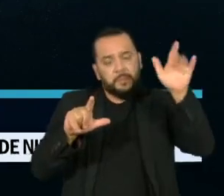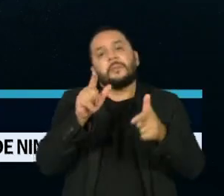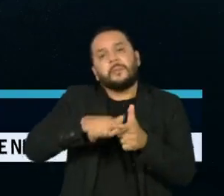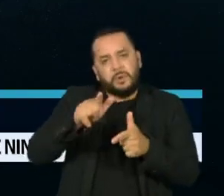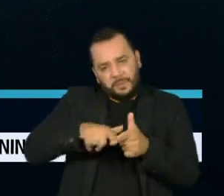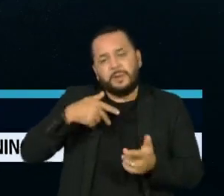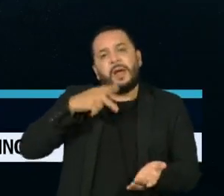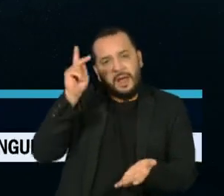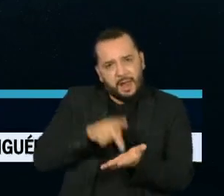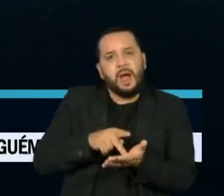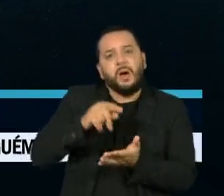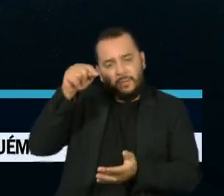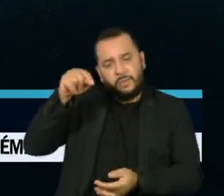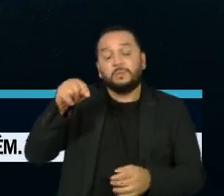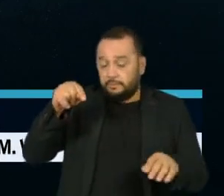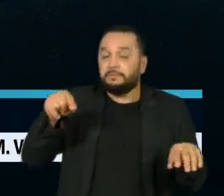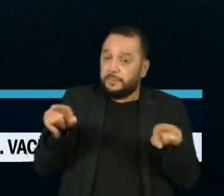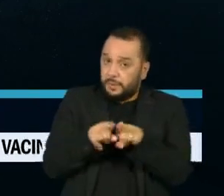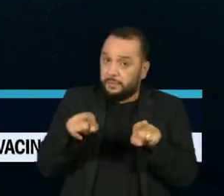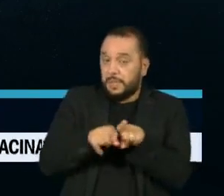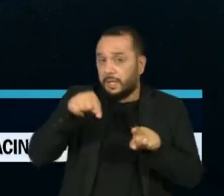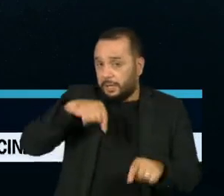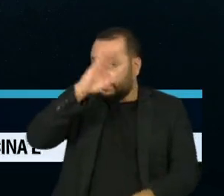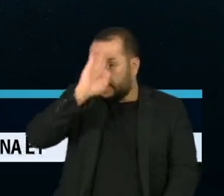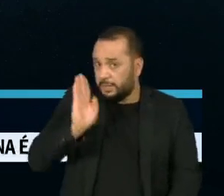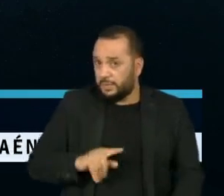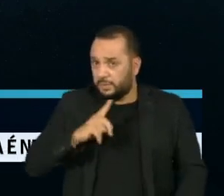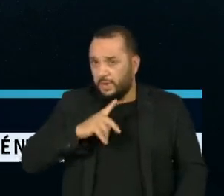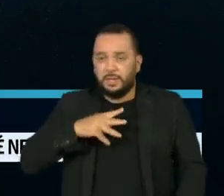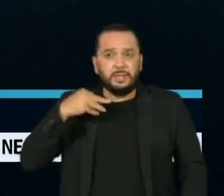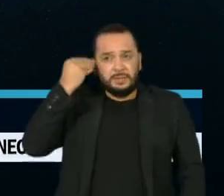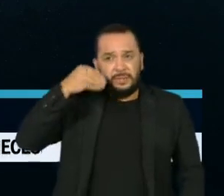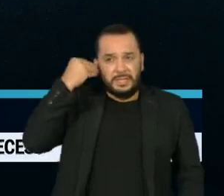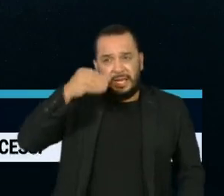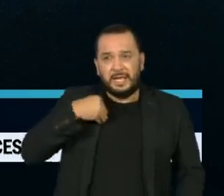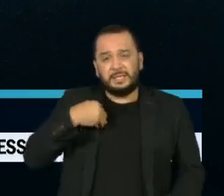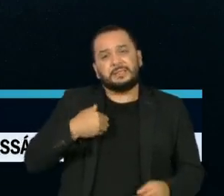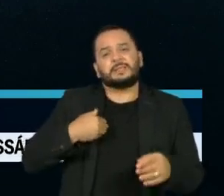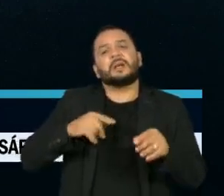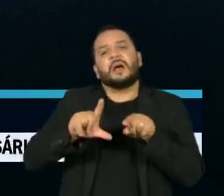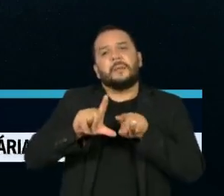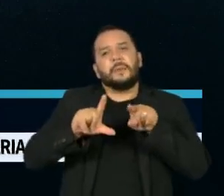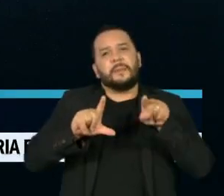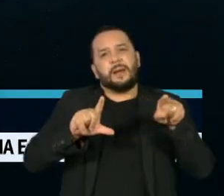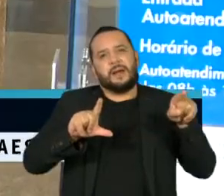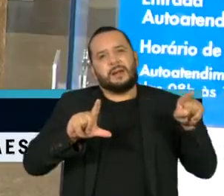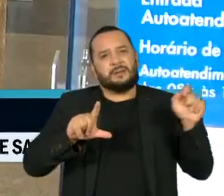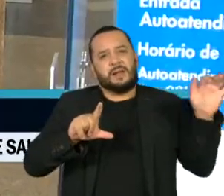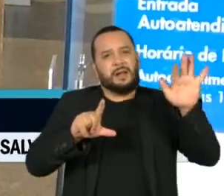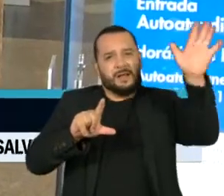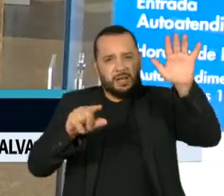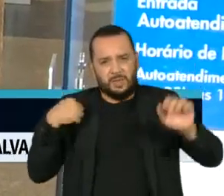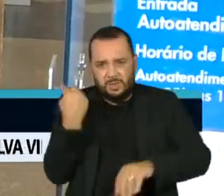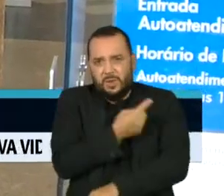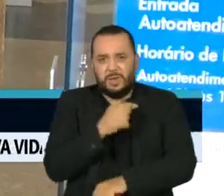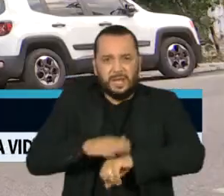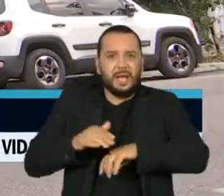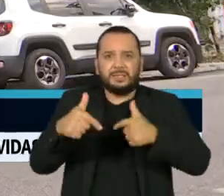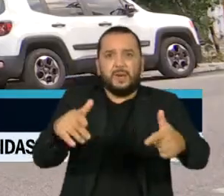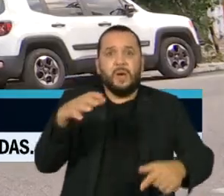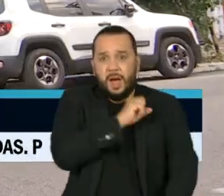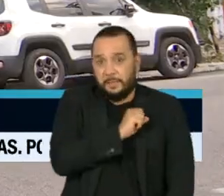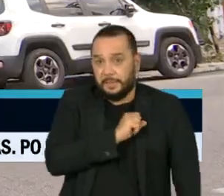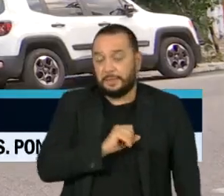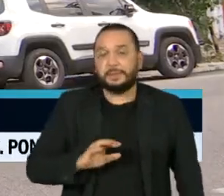o mundo ocidental. No Brasil, porque tivemos experiências prévias muito trágicas com a inflação, nos movemos rápido. O que o ministro não disse é